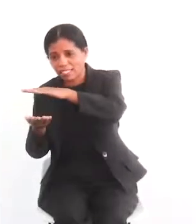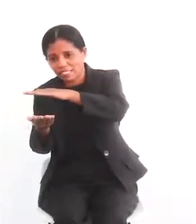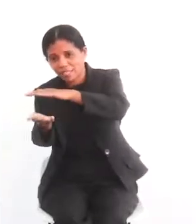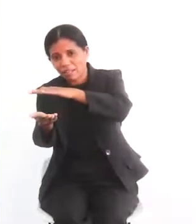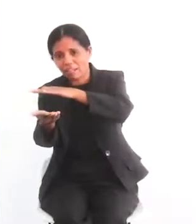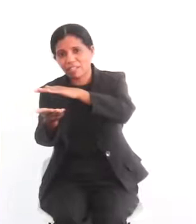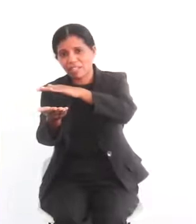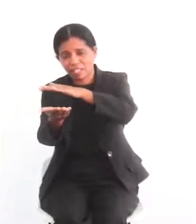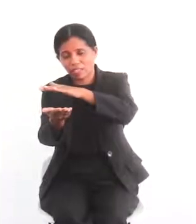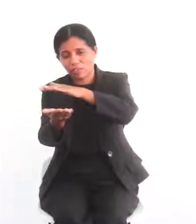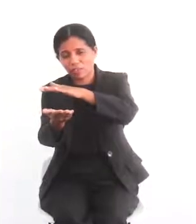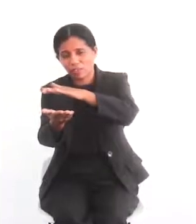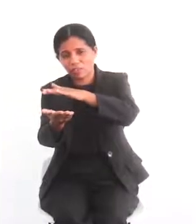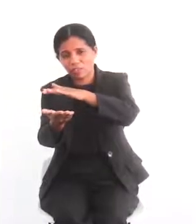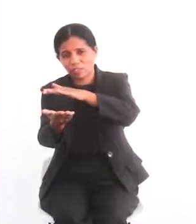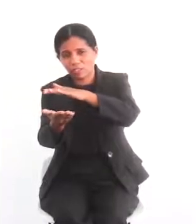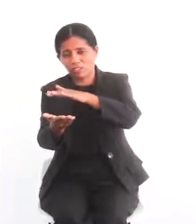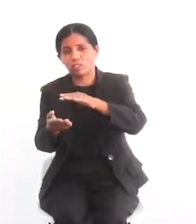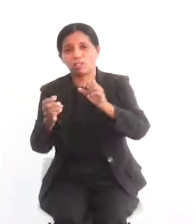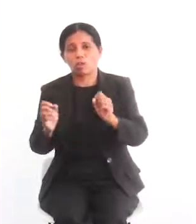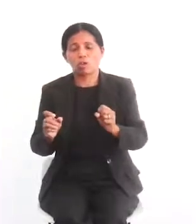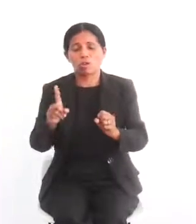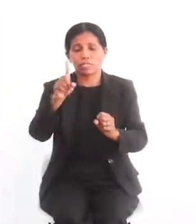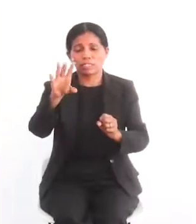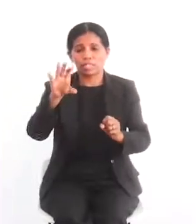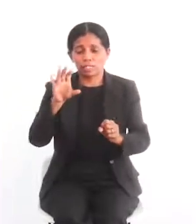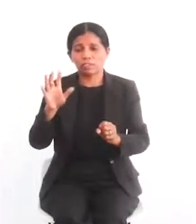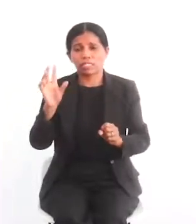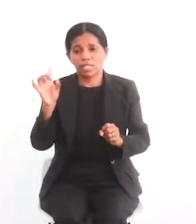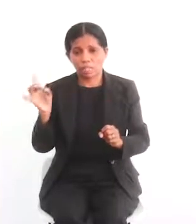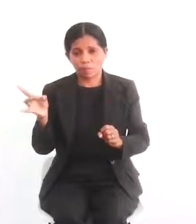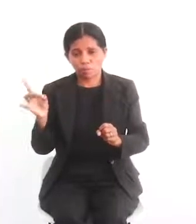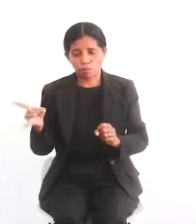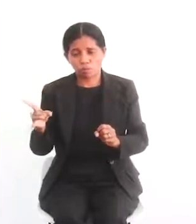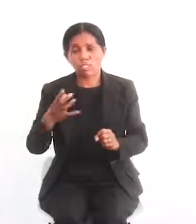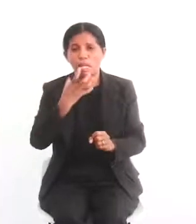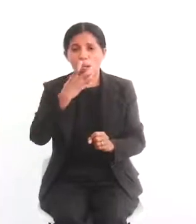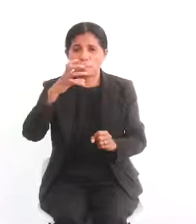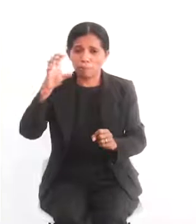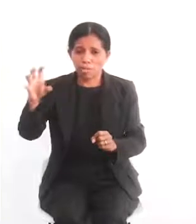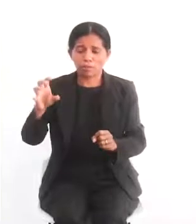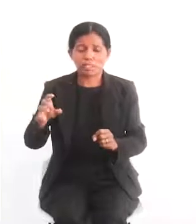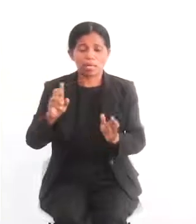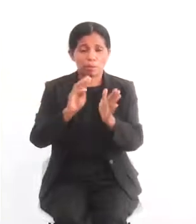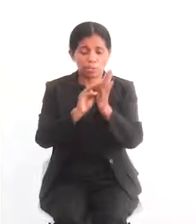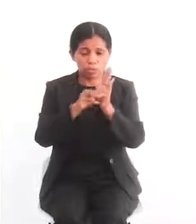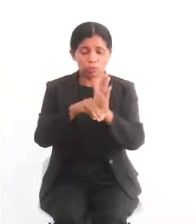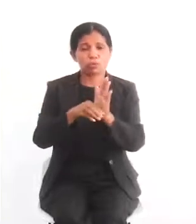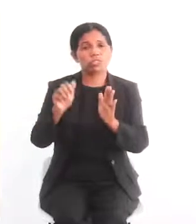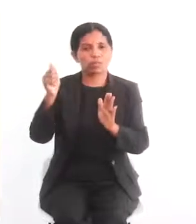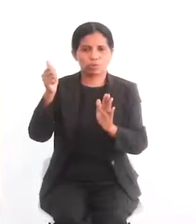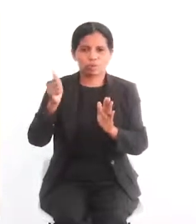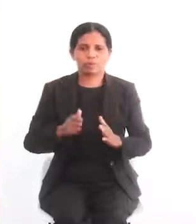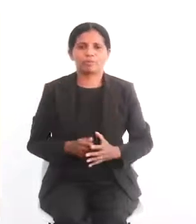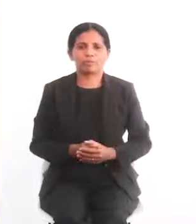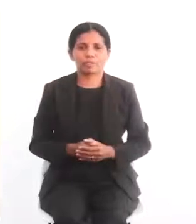180 graus durante 10 minutos aproximadamente. Retira-os quando estiverem loirinhos.